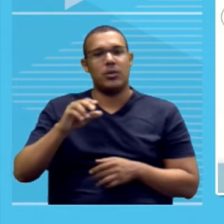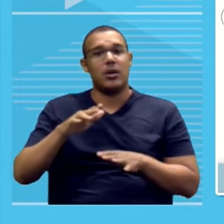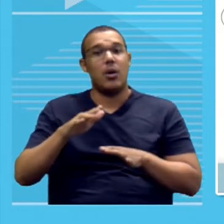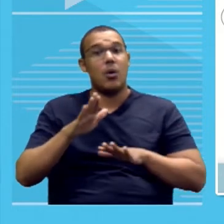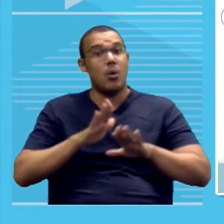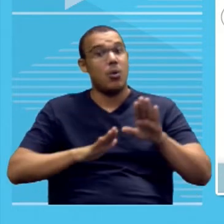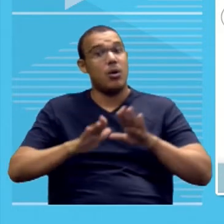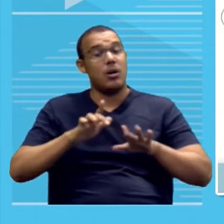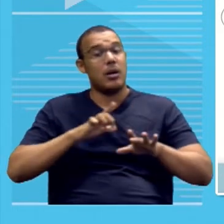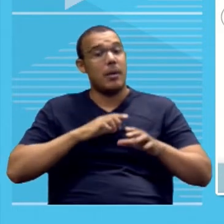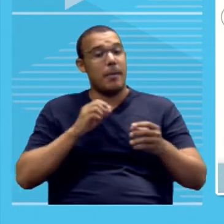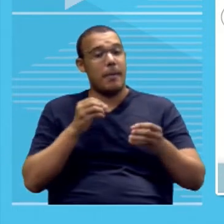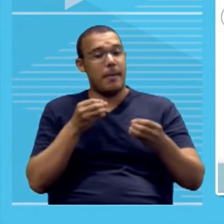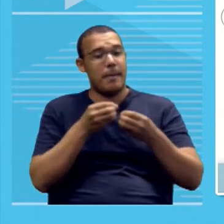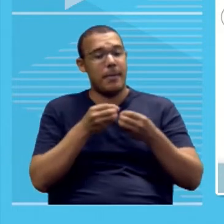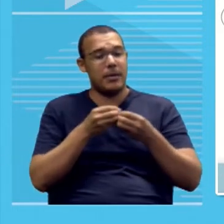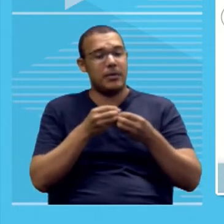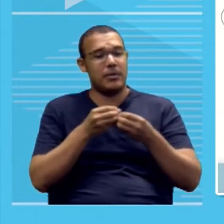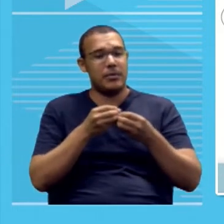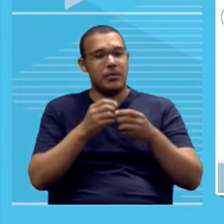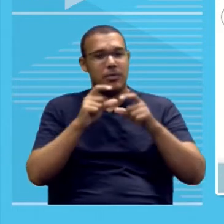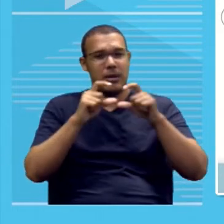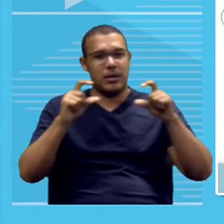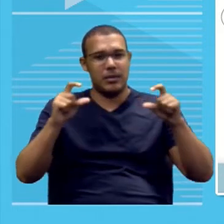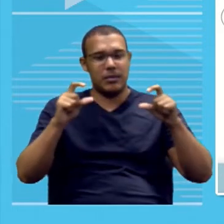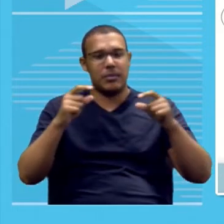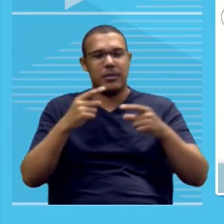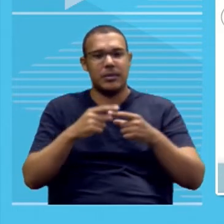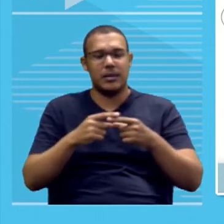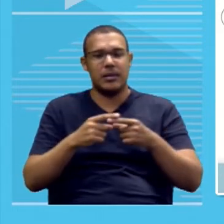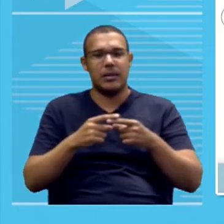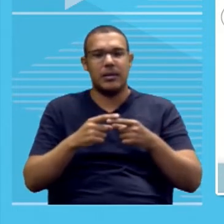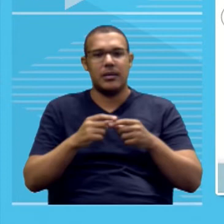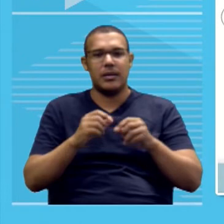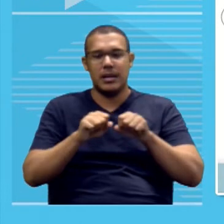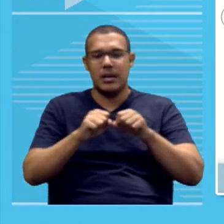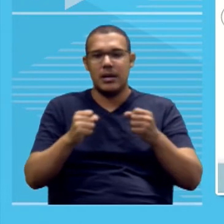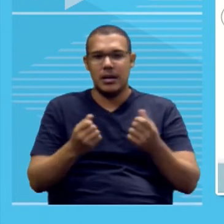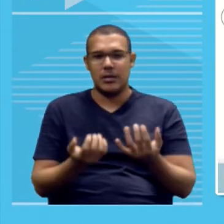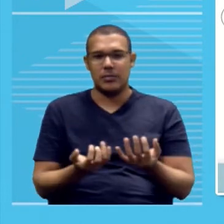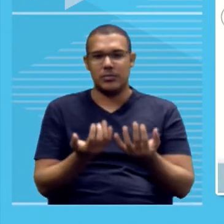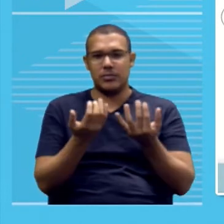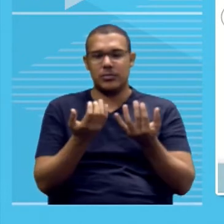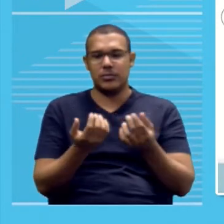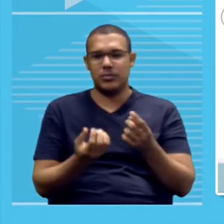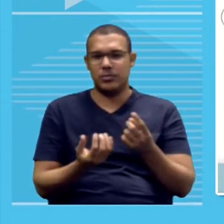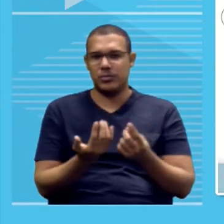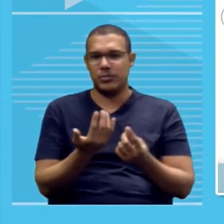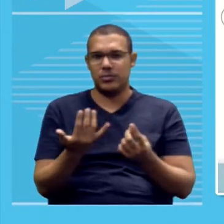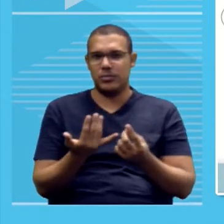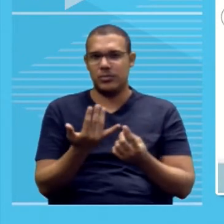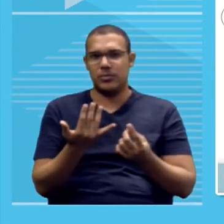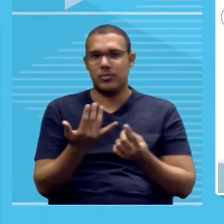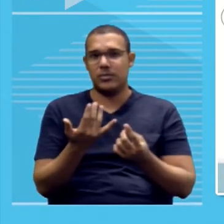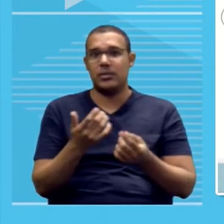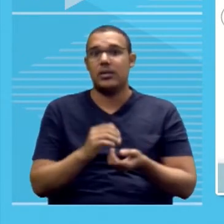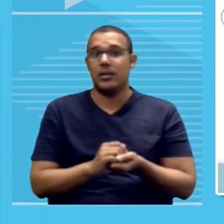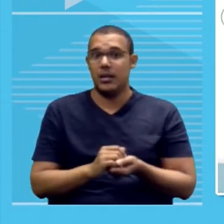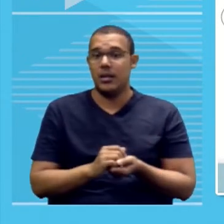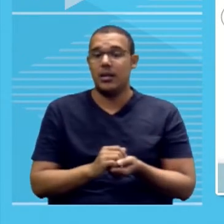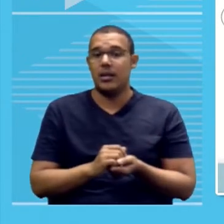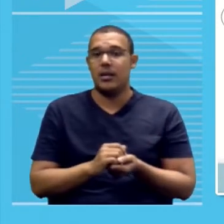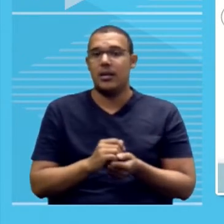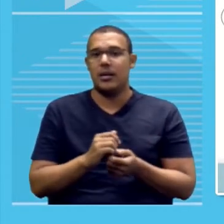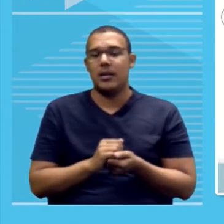de uma lâmpada fluorescente que quebrou. Geralmente, quando ela quebra, geralmente não, quando ela quebra, ela libera um gás. E aquele gás é um pouco nocivo ao ser